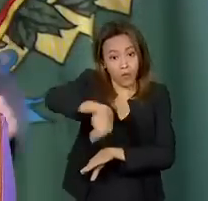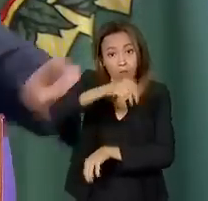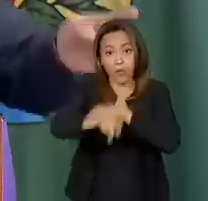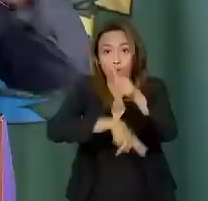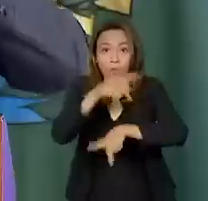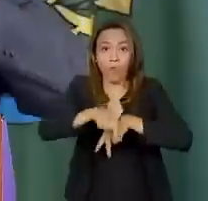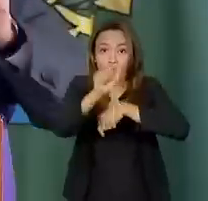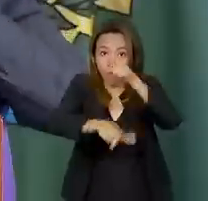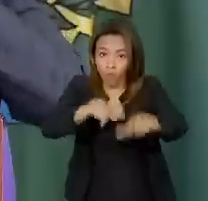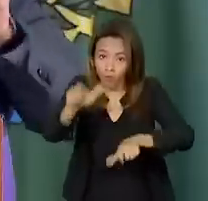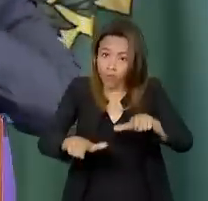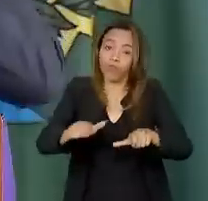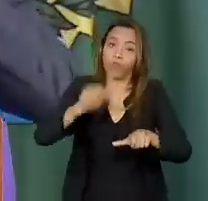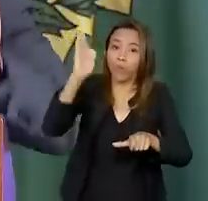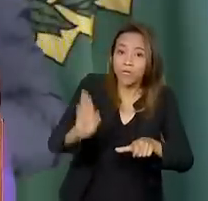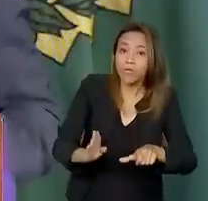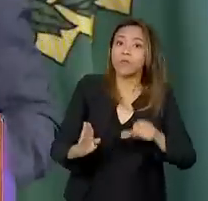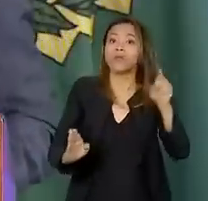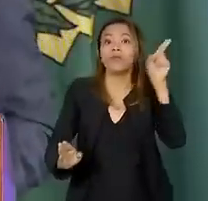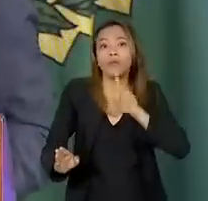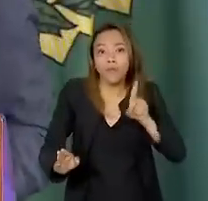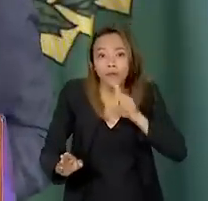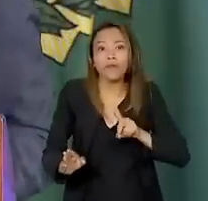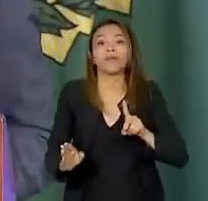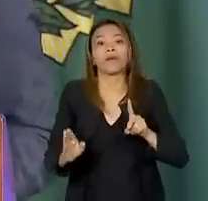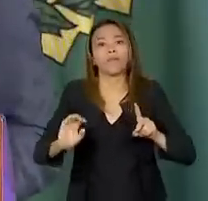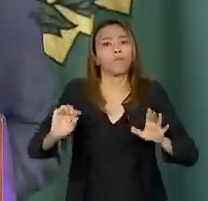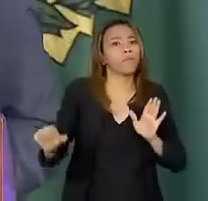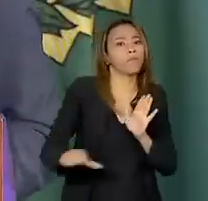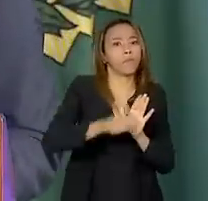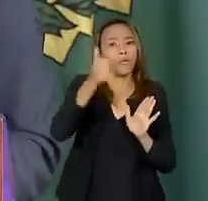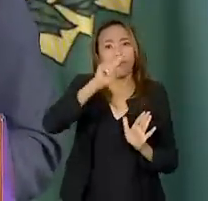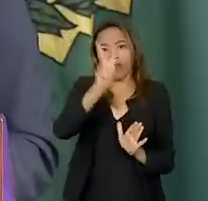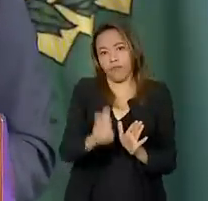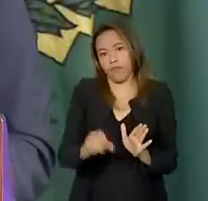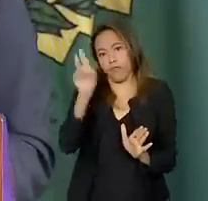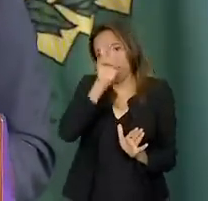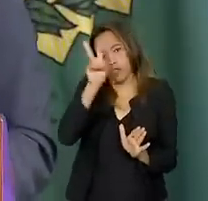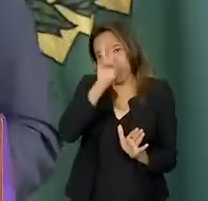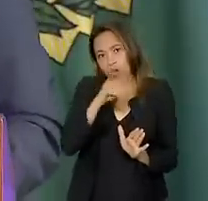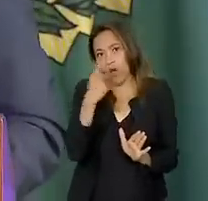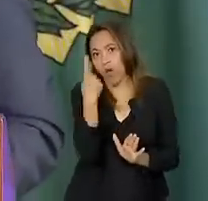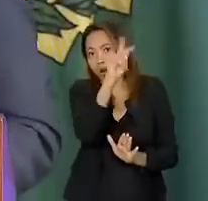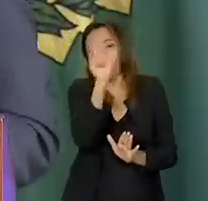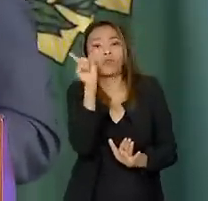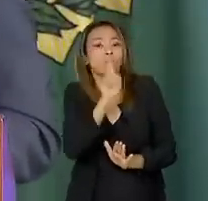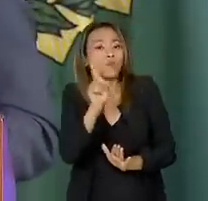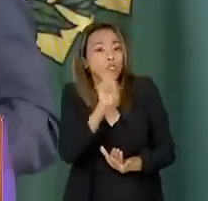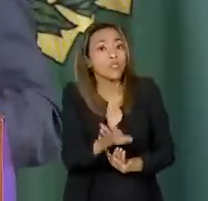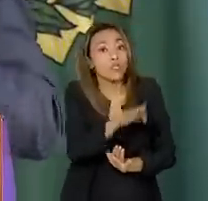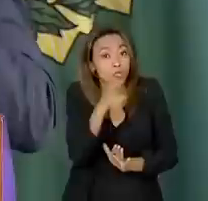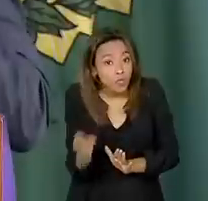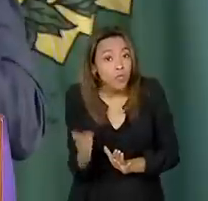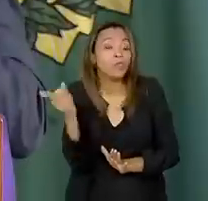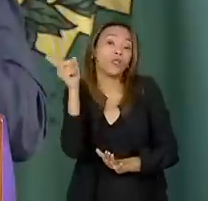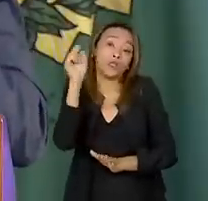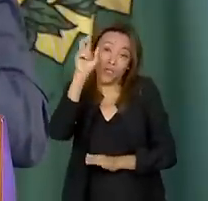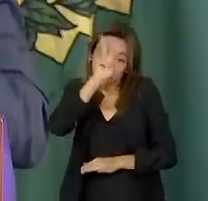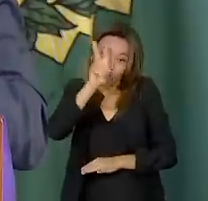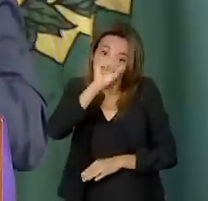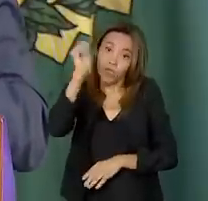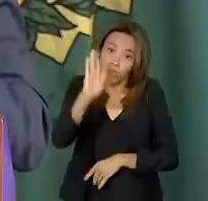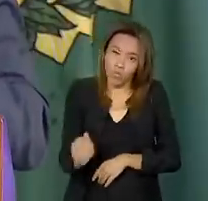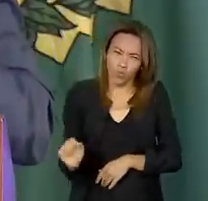trabalhadores americanos, é a primeira vez na história, dos Estados Unidos e na história do Brasil, que